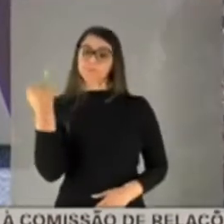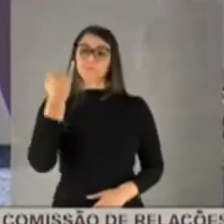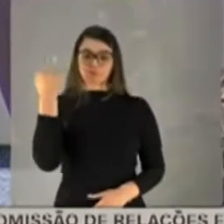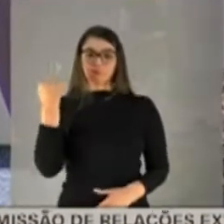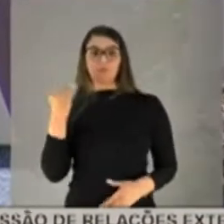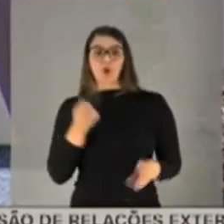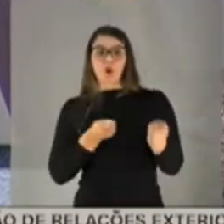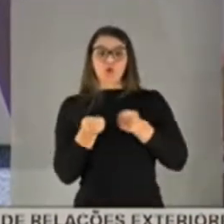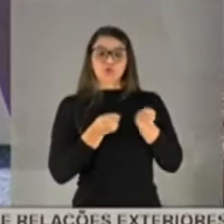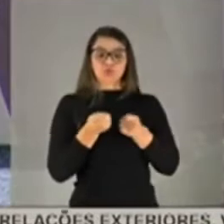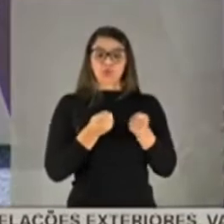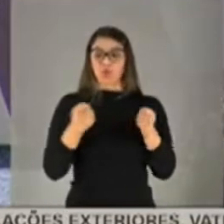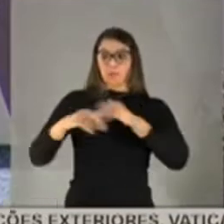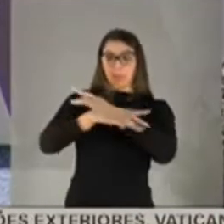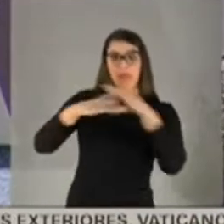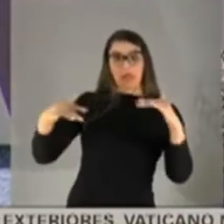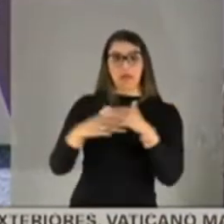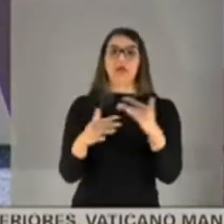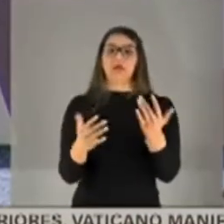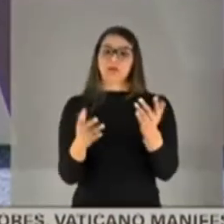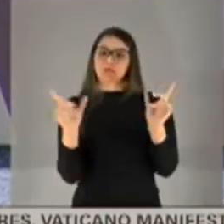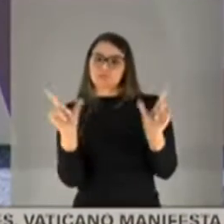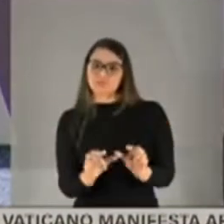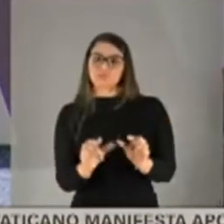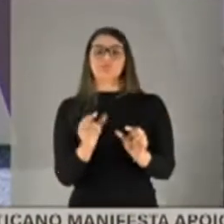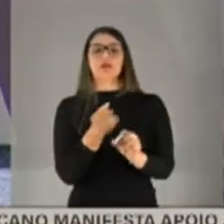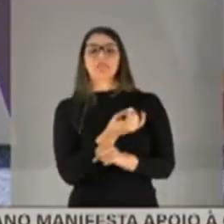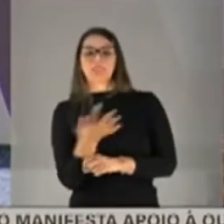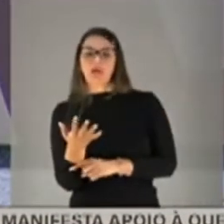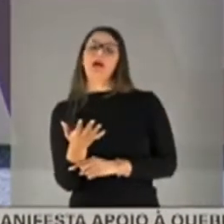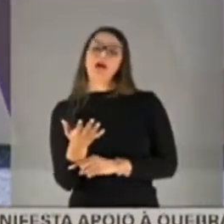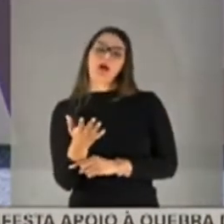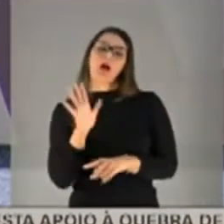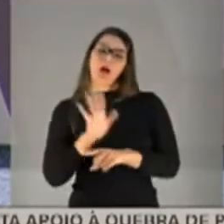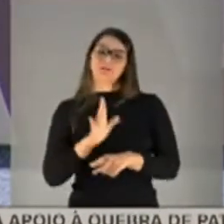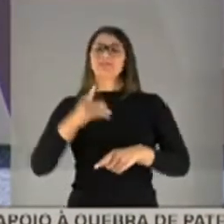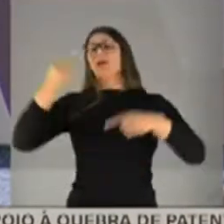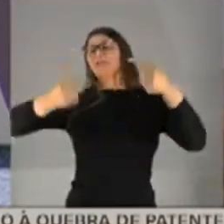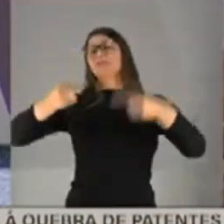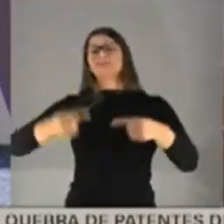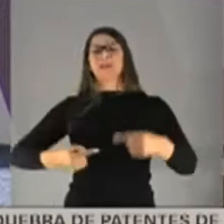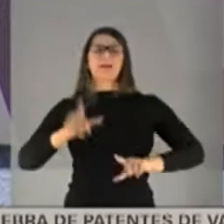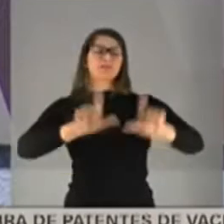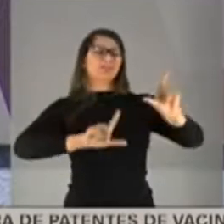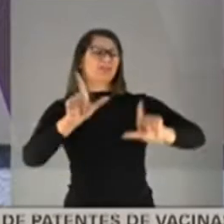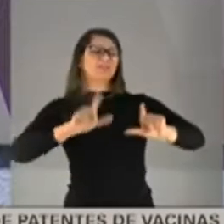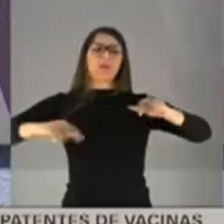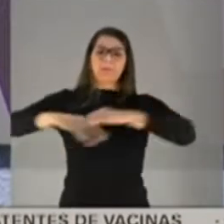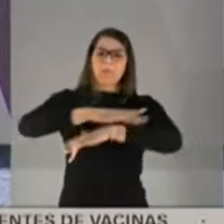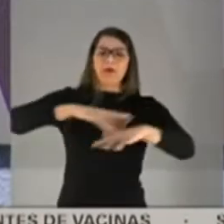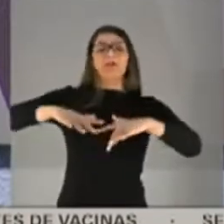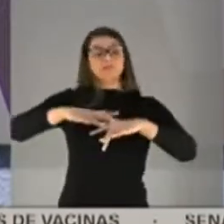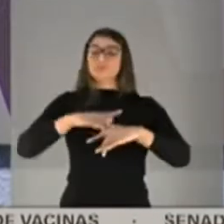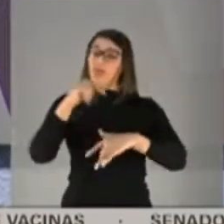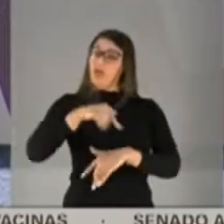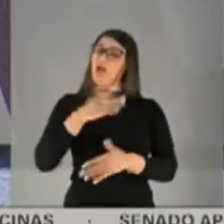restrição da mobilidade, não é? E redução das taxas de contato, tem tido um debate intenso na mídia, né, sobre aglomeração. Isso tudo,